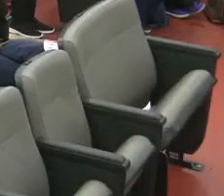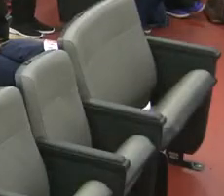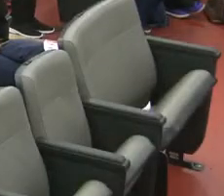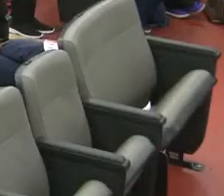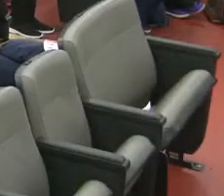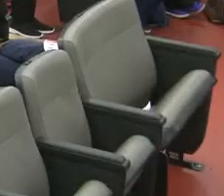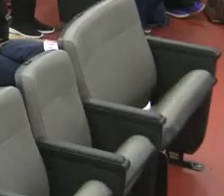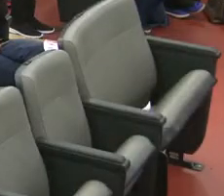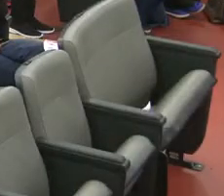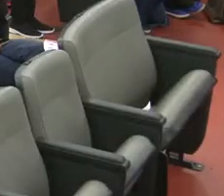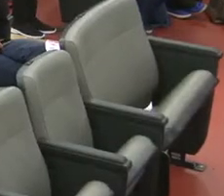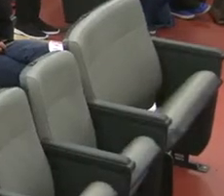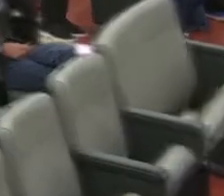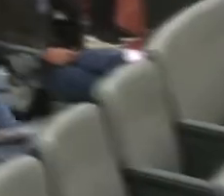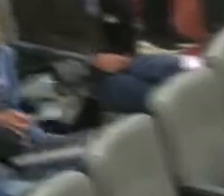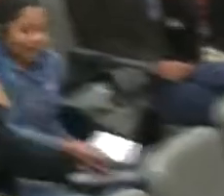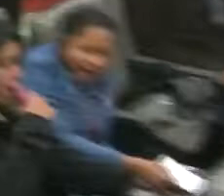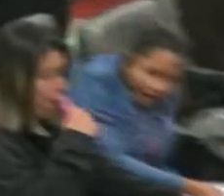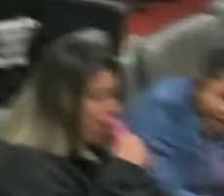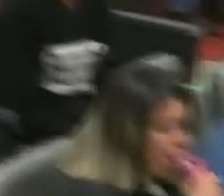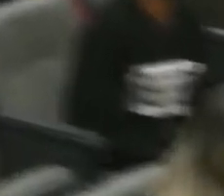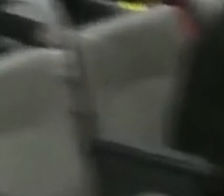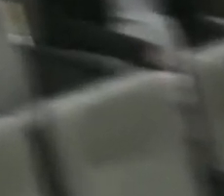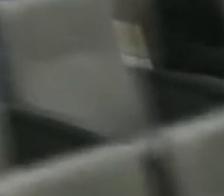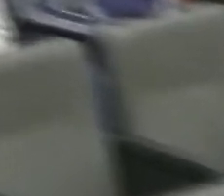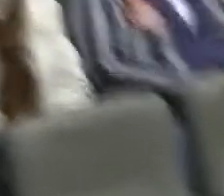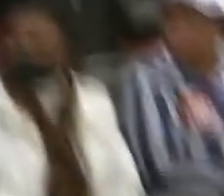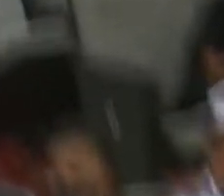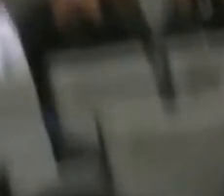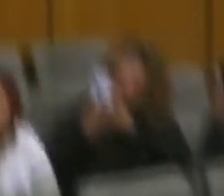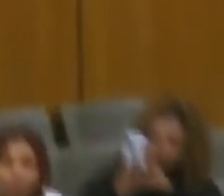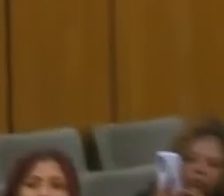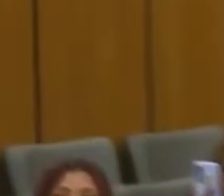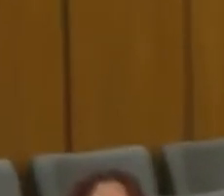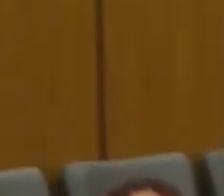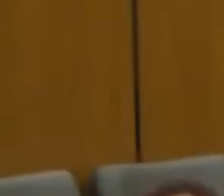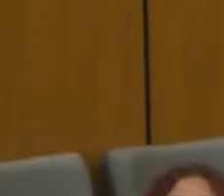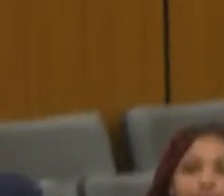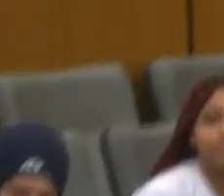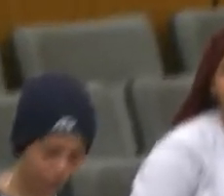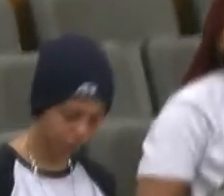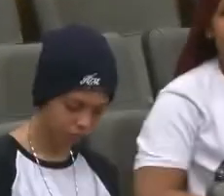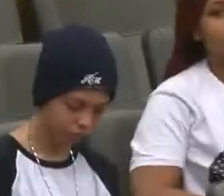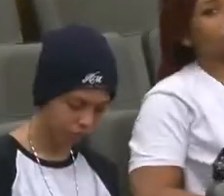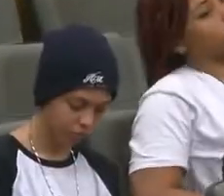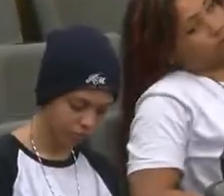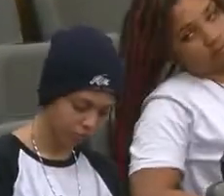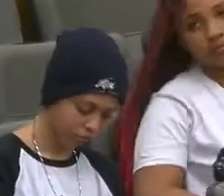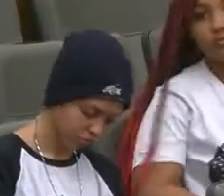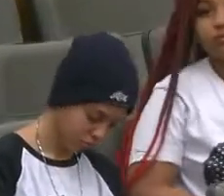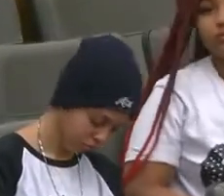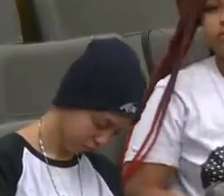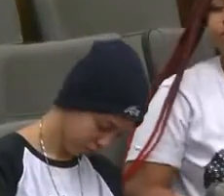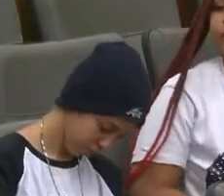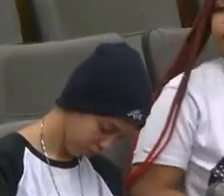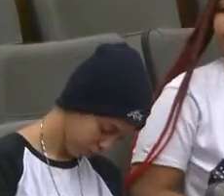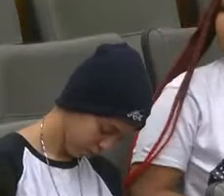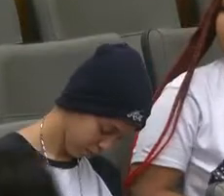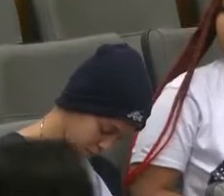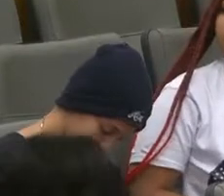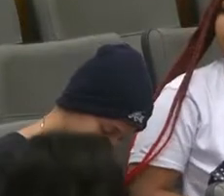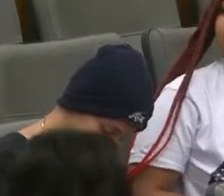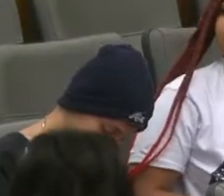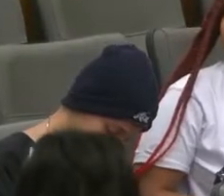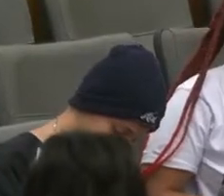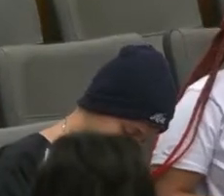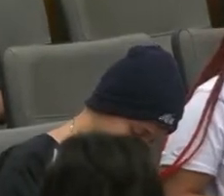e é muito triste eu sempre fala é muito triste quando a gente vê Os relatos do pessoal igual no final do ano né com o